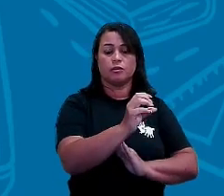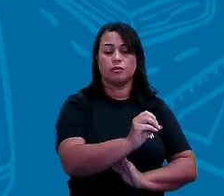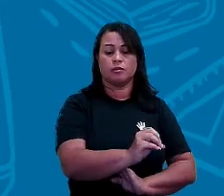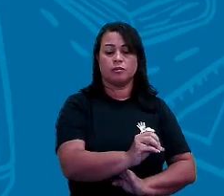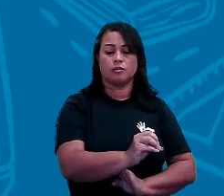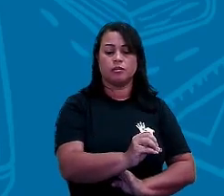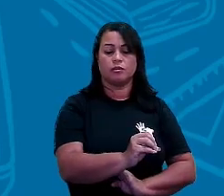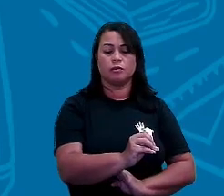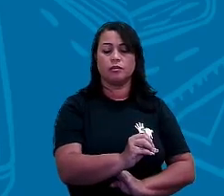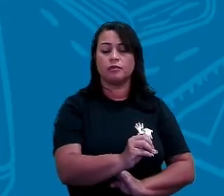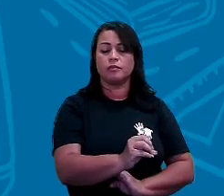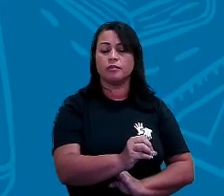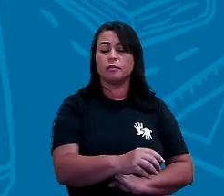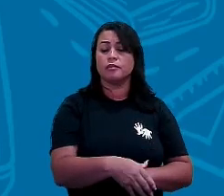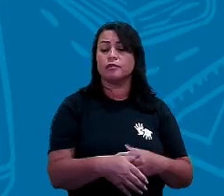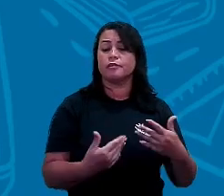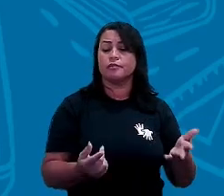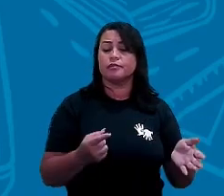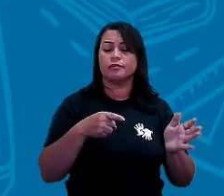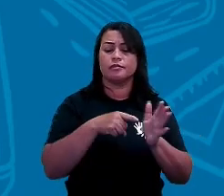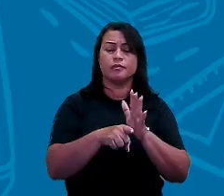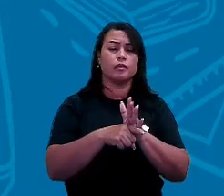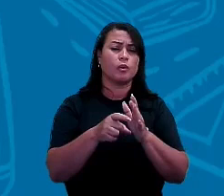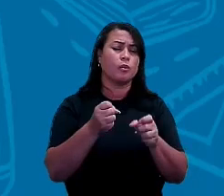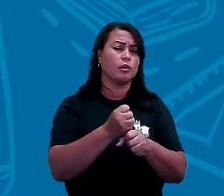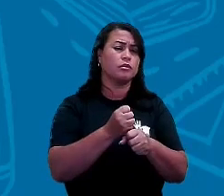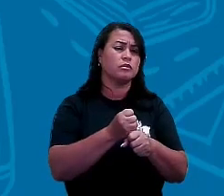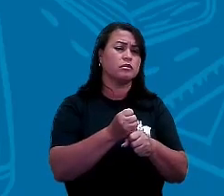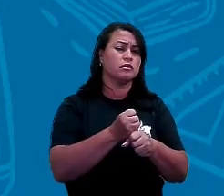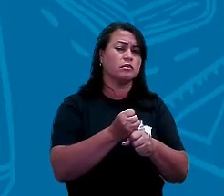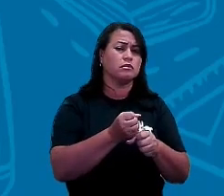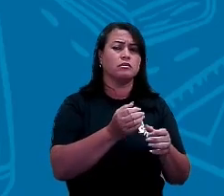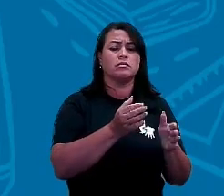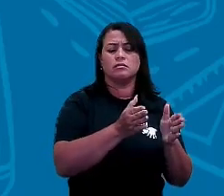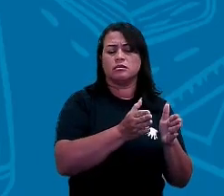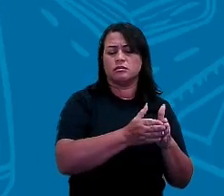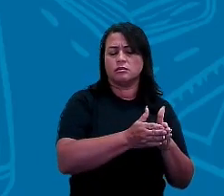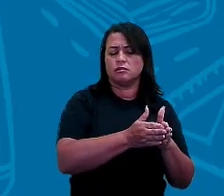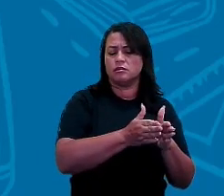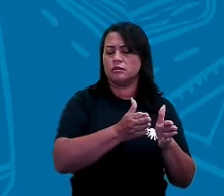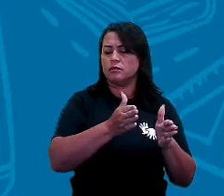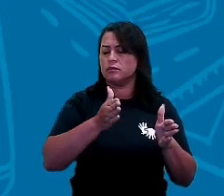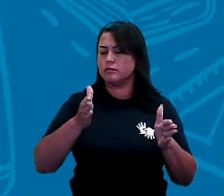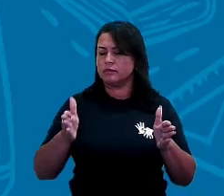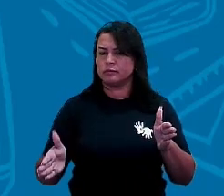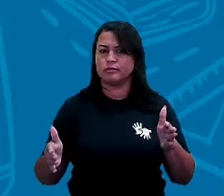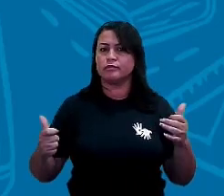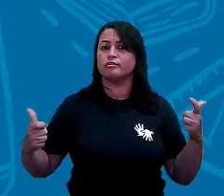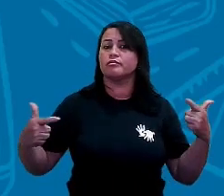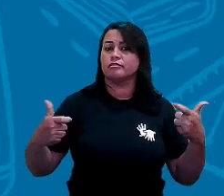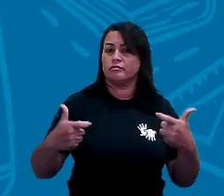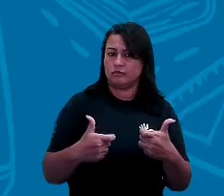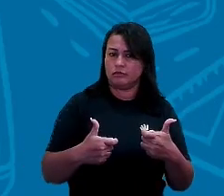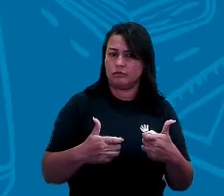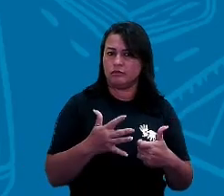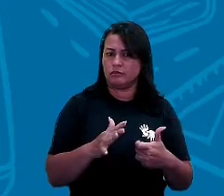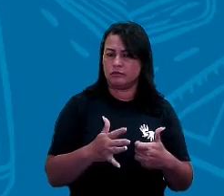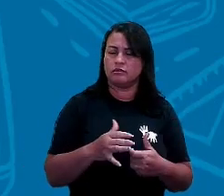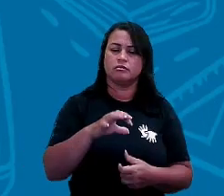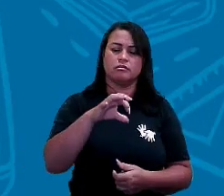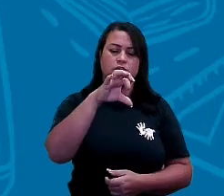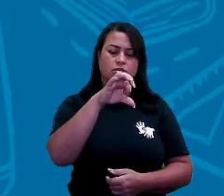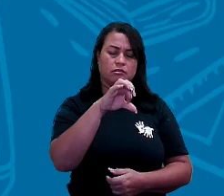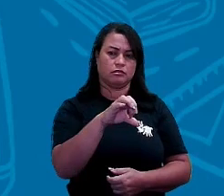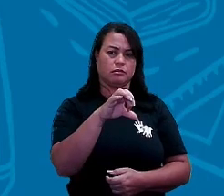0. E aí, a perguntinha, né? Quantos anos se passaram de uma batalha até a outra? Se passaram 9 anos,